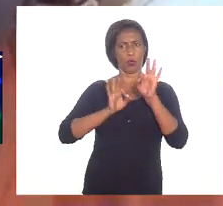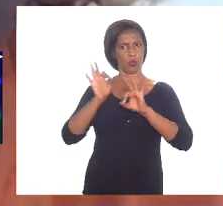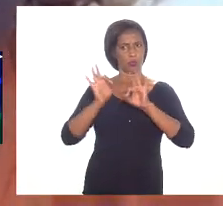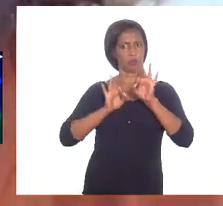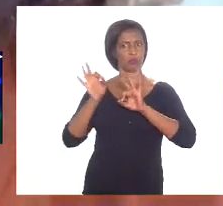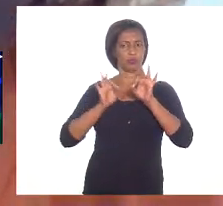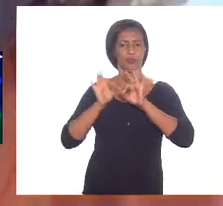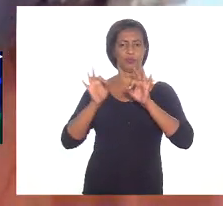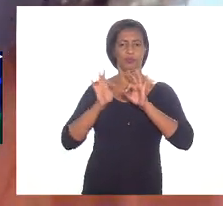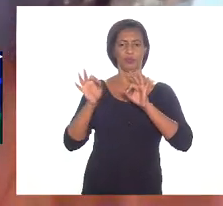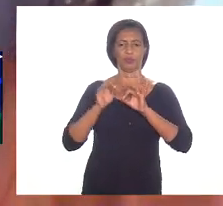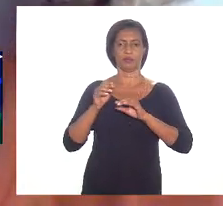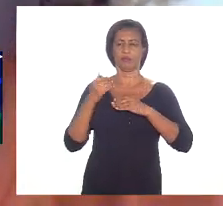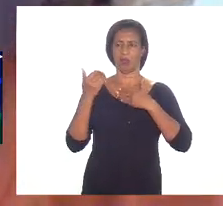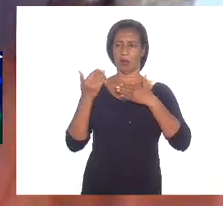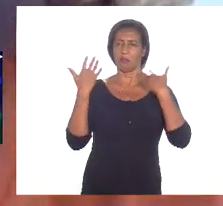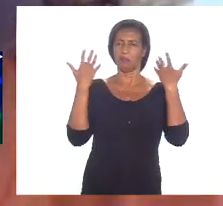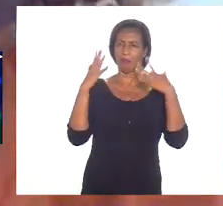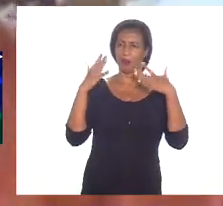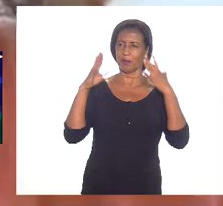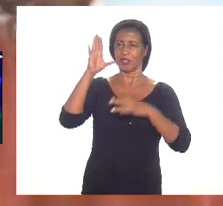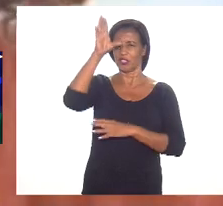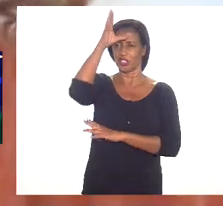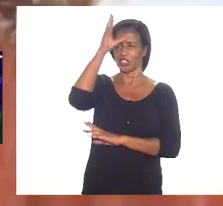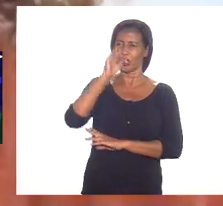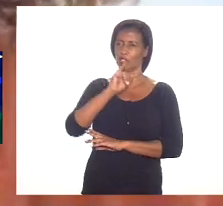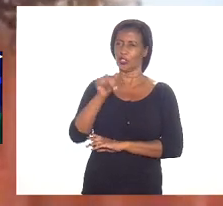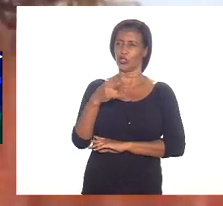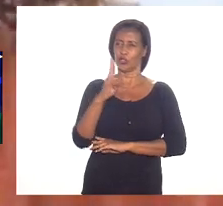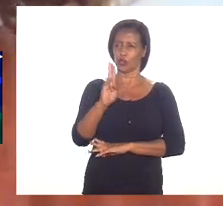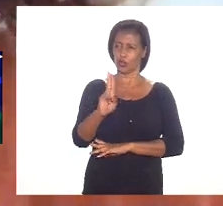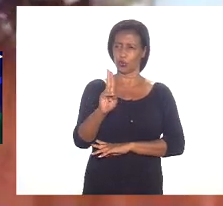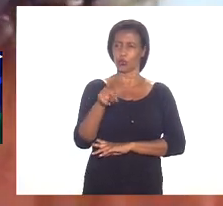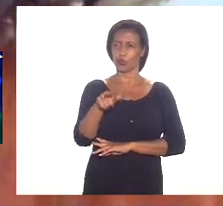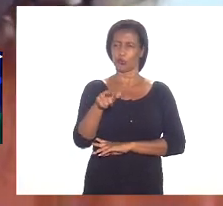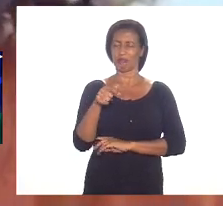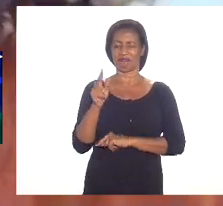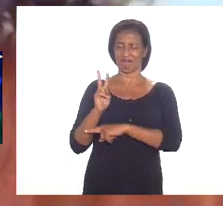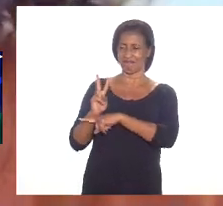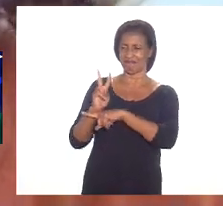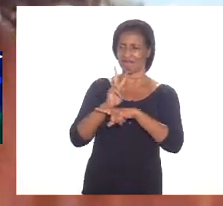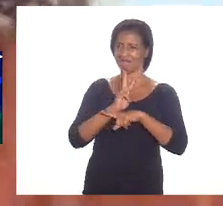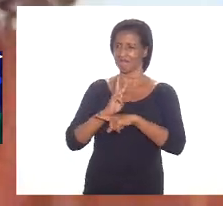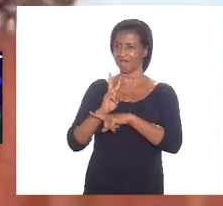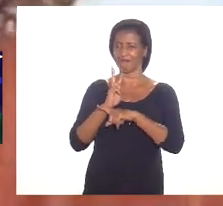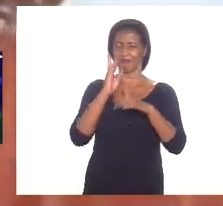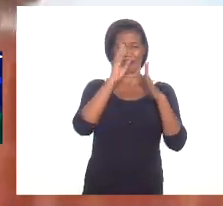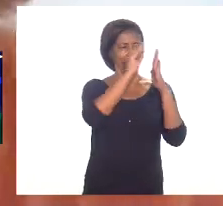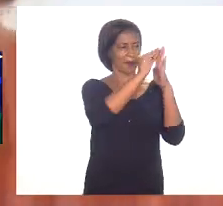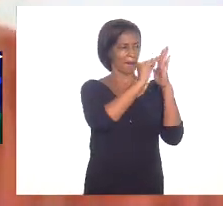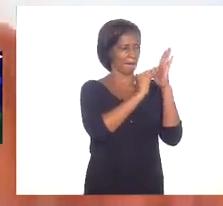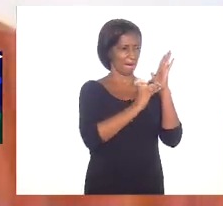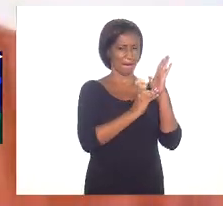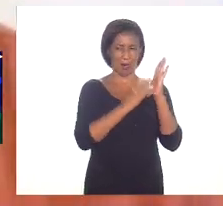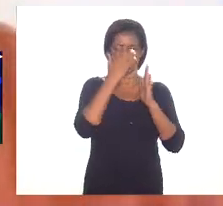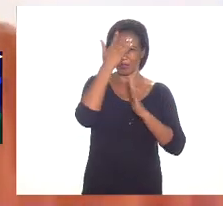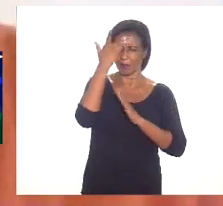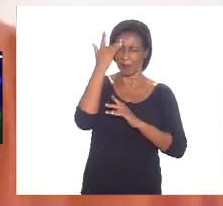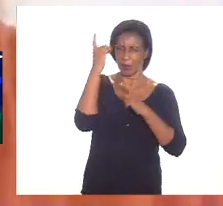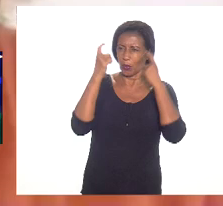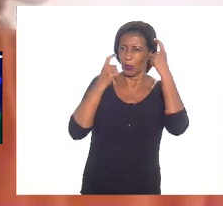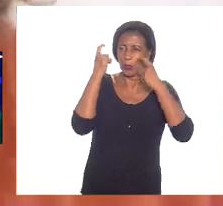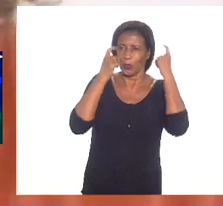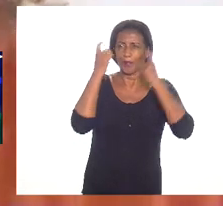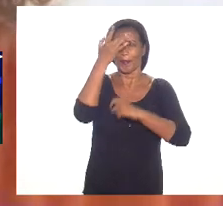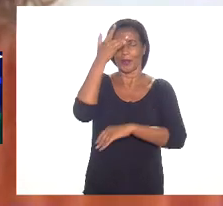meritório saúde a autora de garantia Jeep sempre muito vigilante da falta das pessoas em situação de